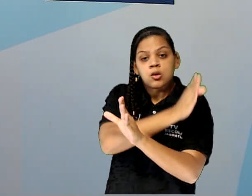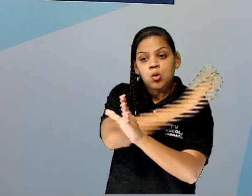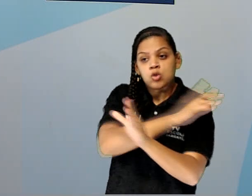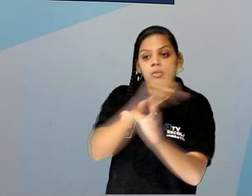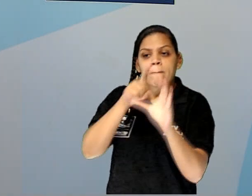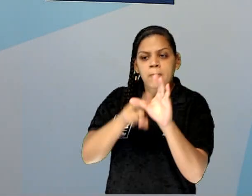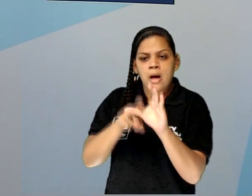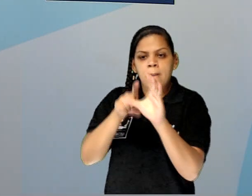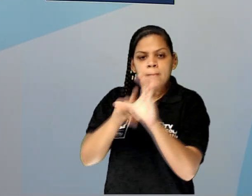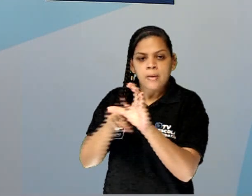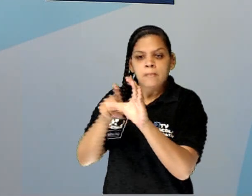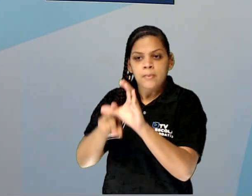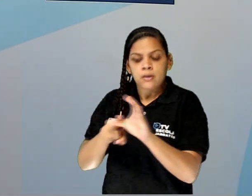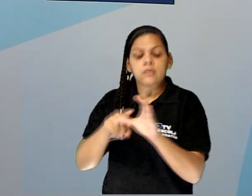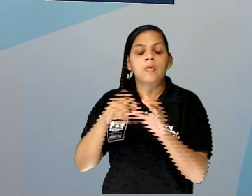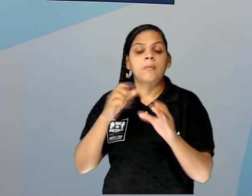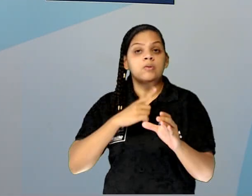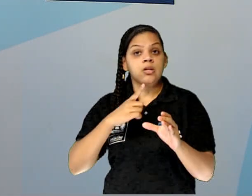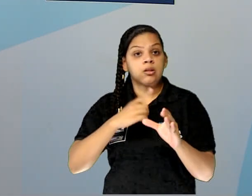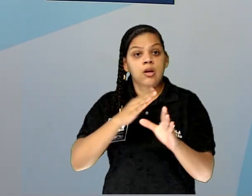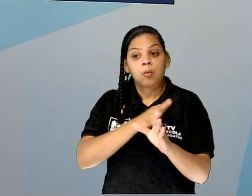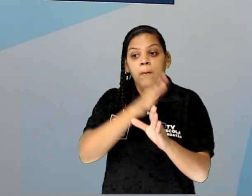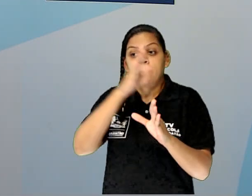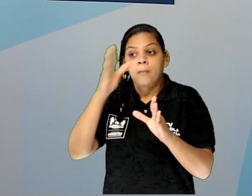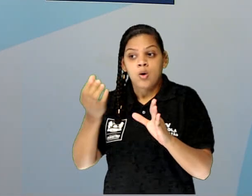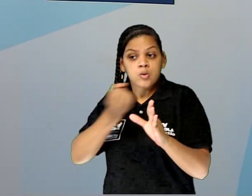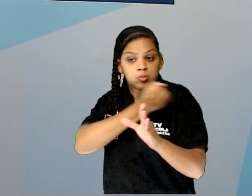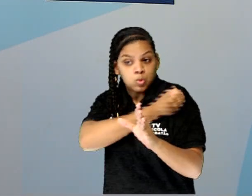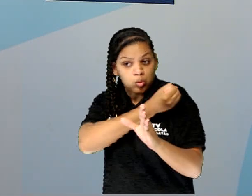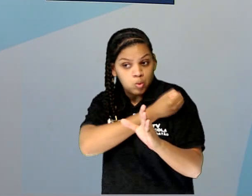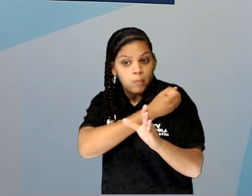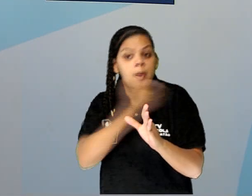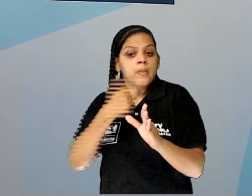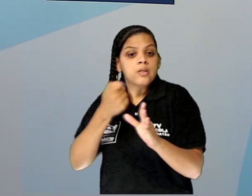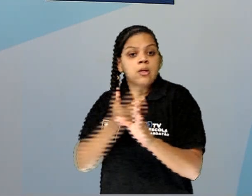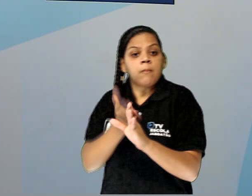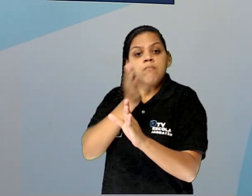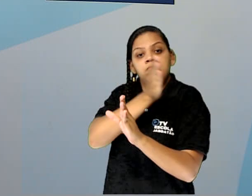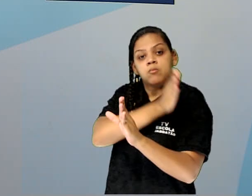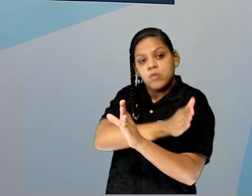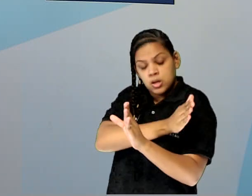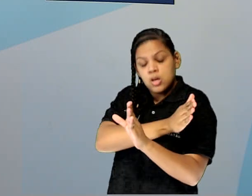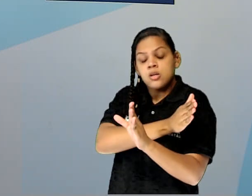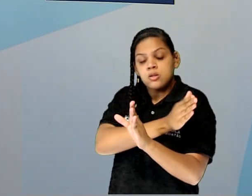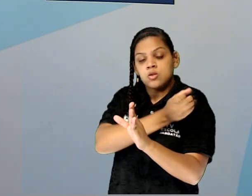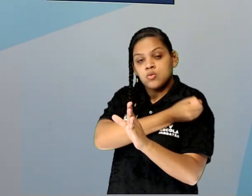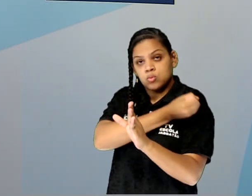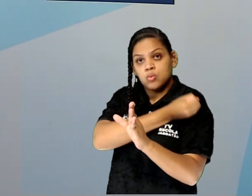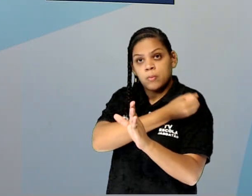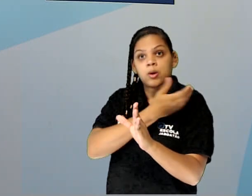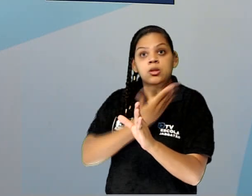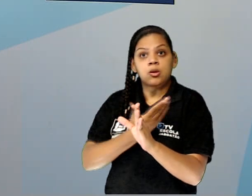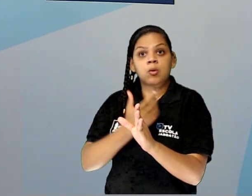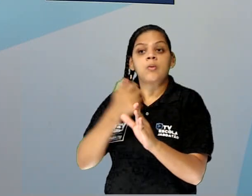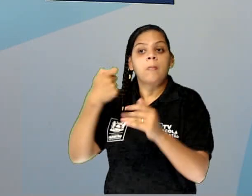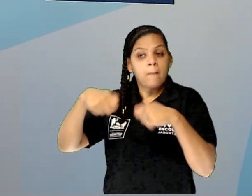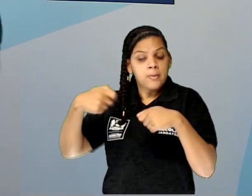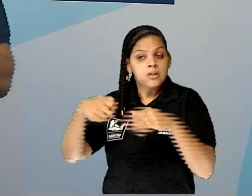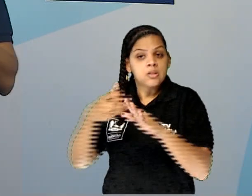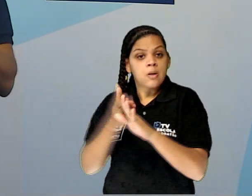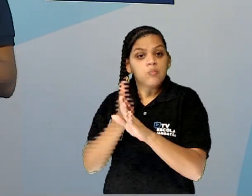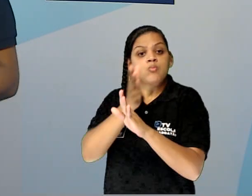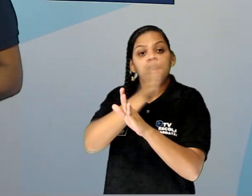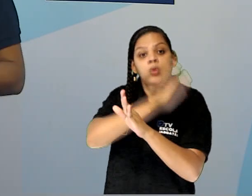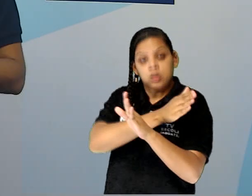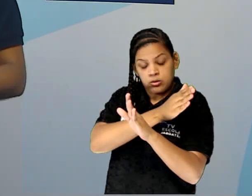Para você obter o próximo número da sequência, você precisa do anterior. Se você precisa do anterior,